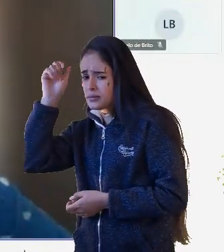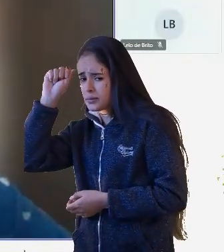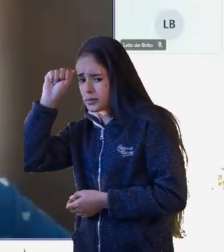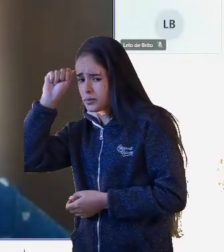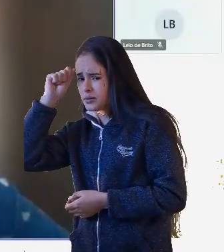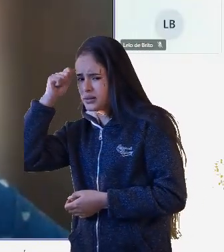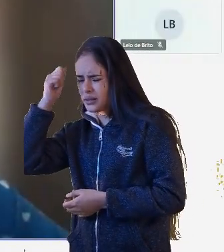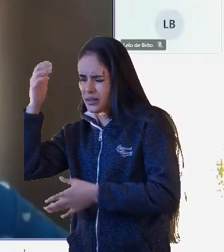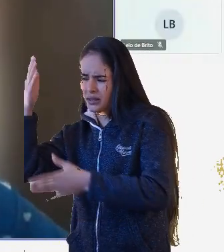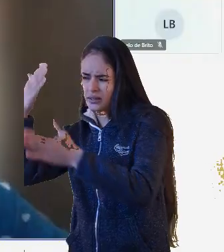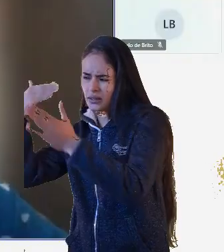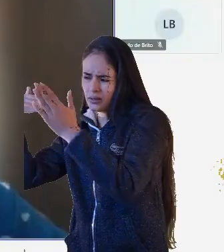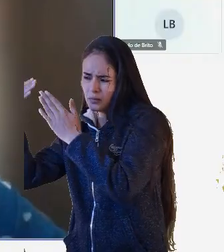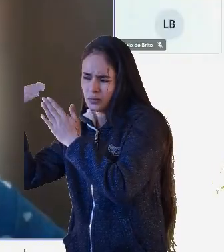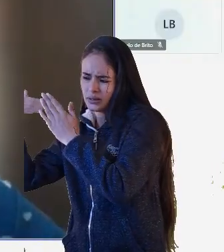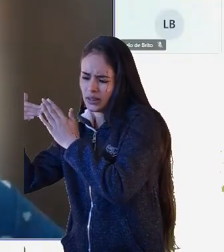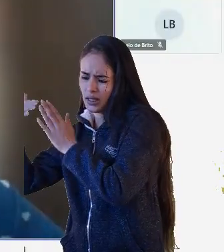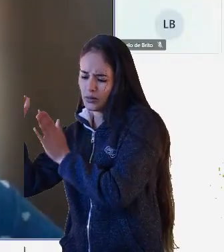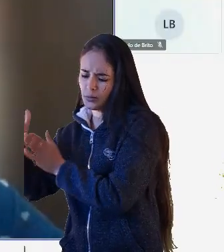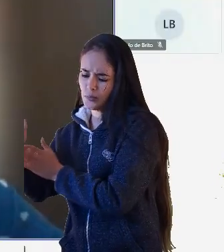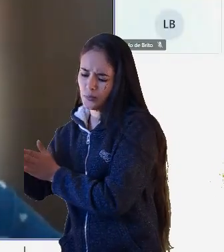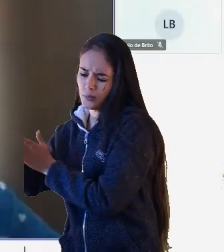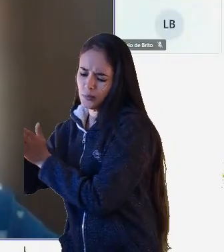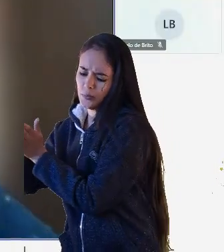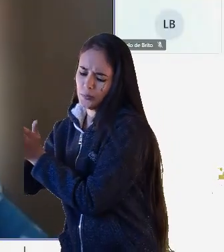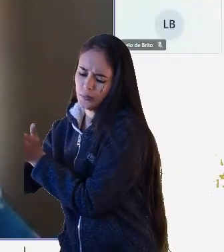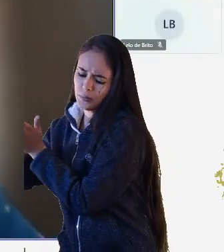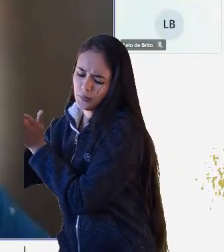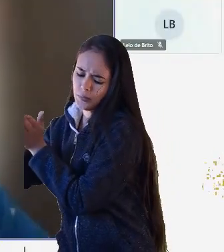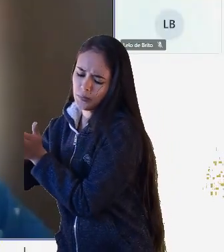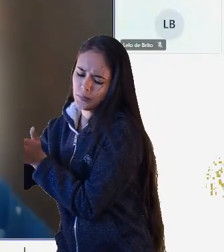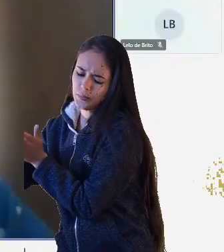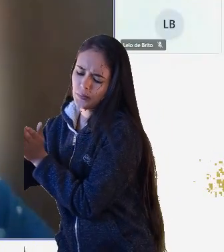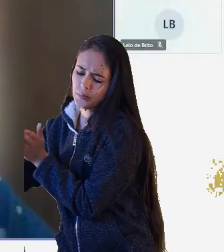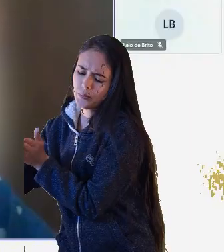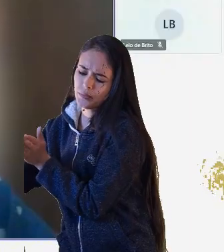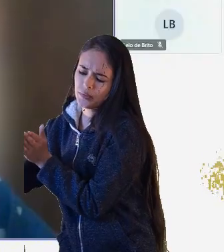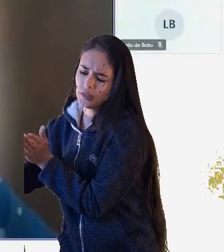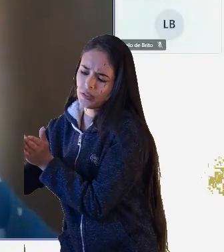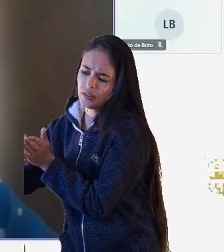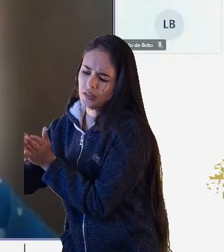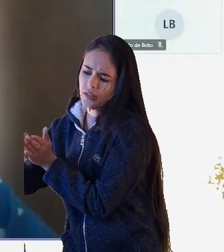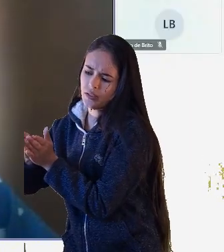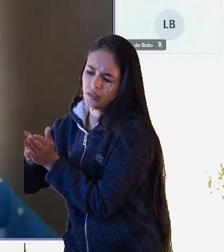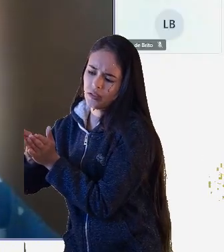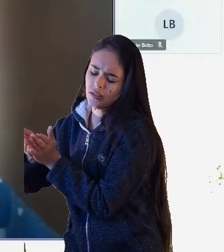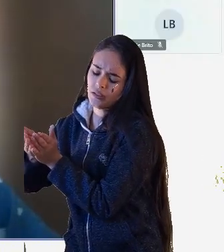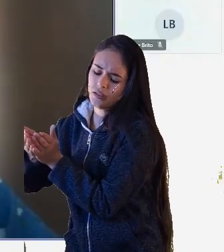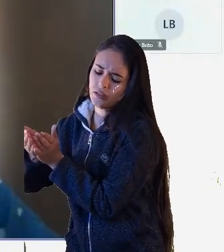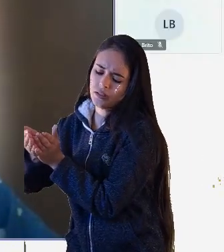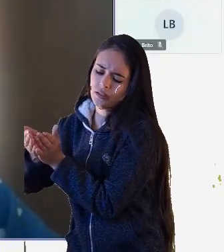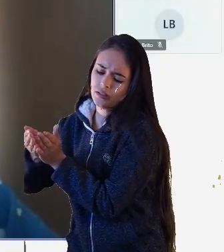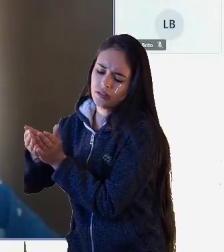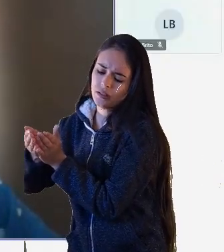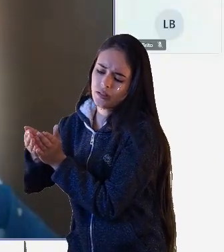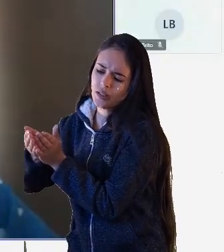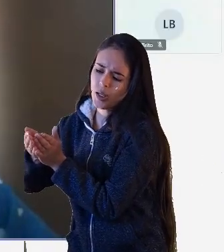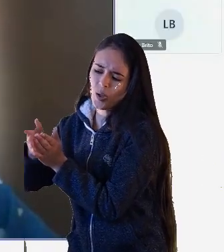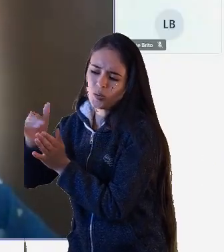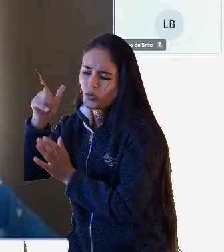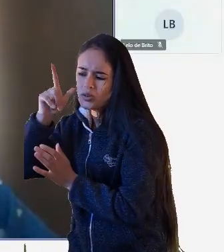nome mudado, né? Então é um apagamento assim terrível, né? Um apagamento, uma posição de uma cultura, de uma religião, de uma língua,